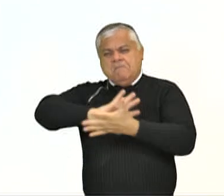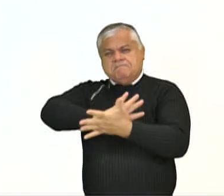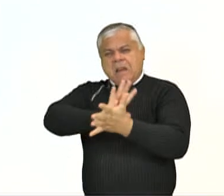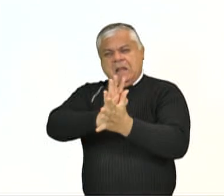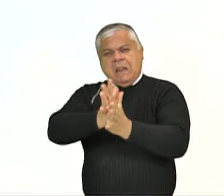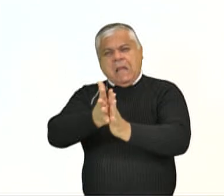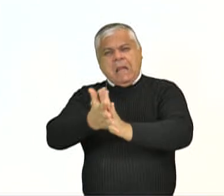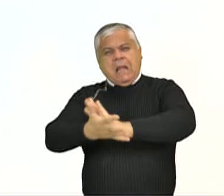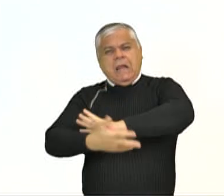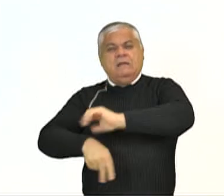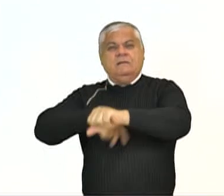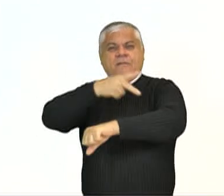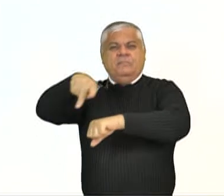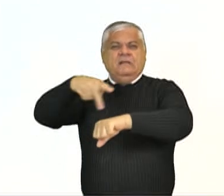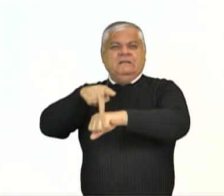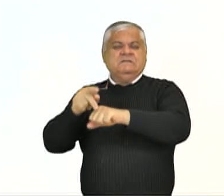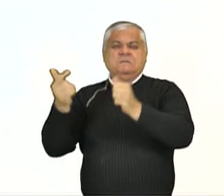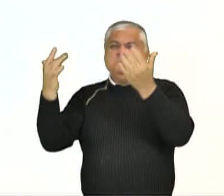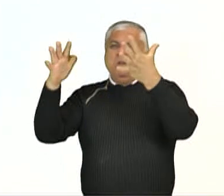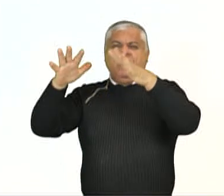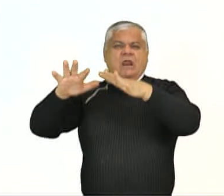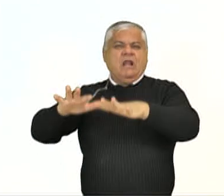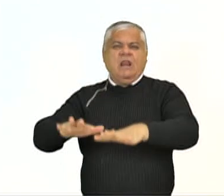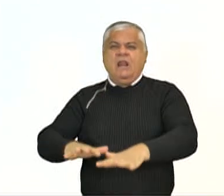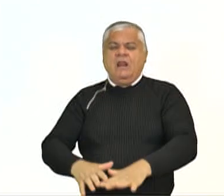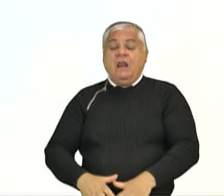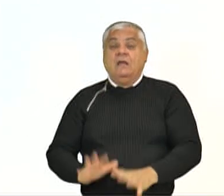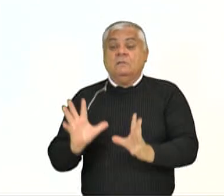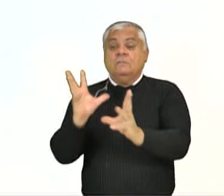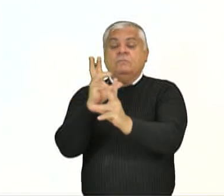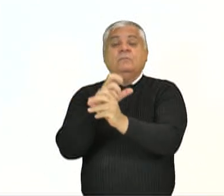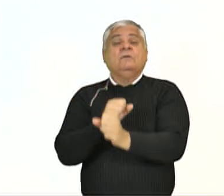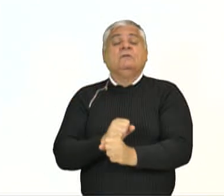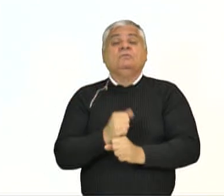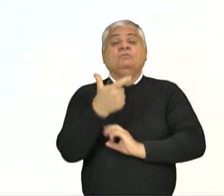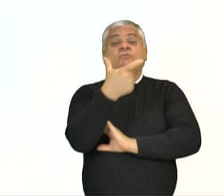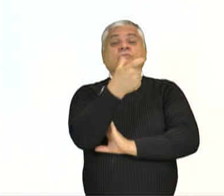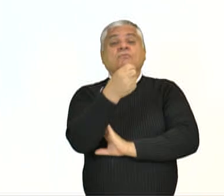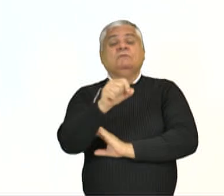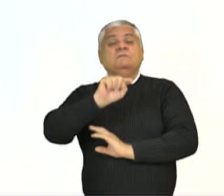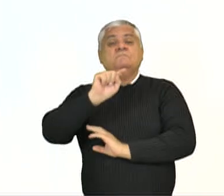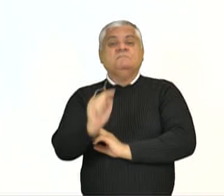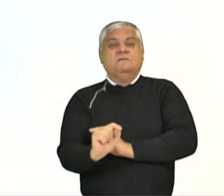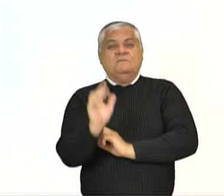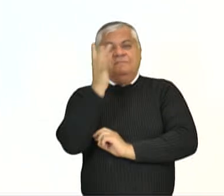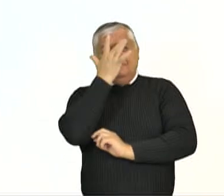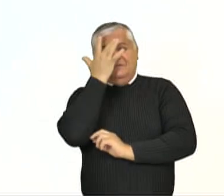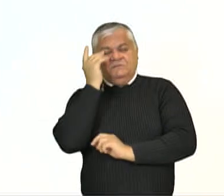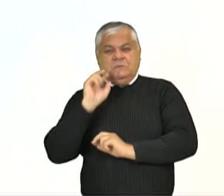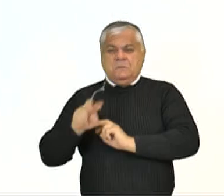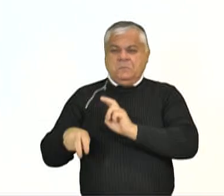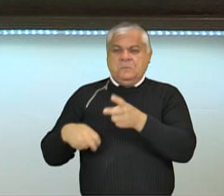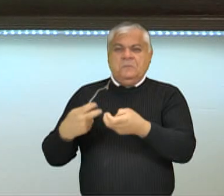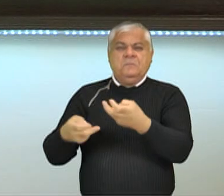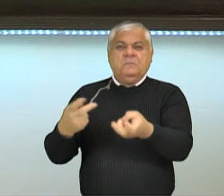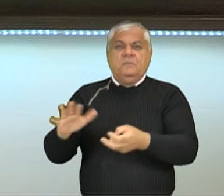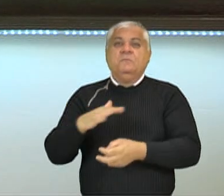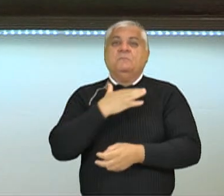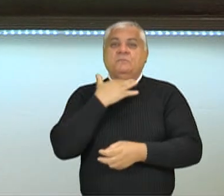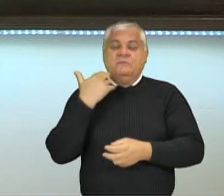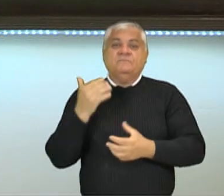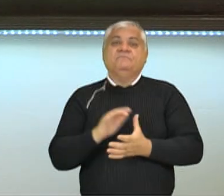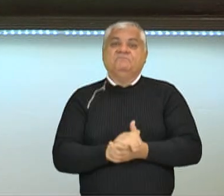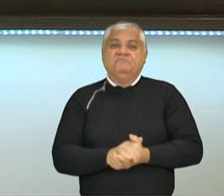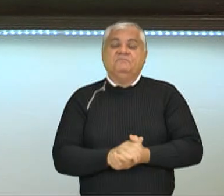país. Morreram mais de 200 mil pessoas. Nós temos um imigrante sérvio aqui, muito conhecido